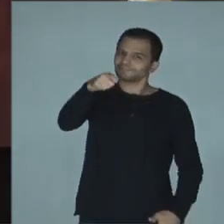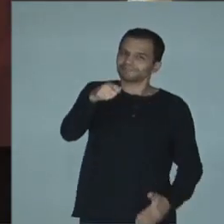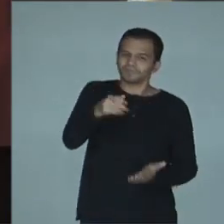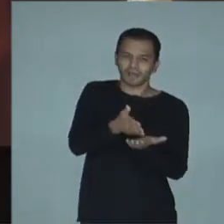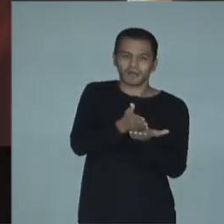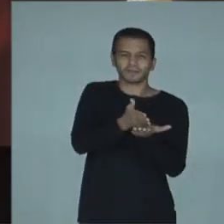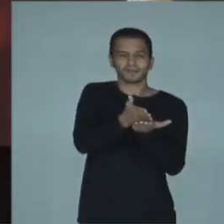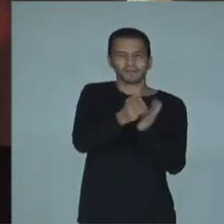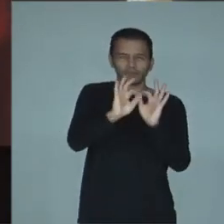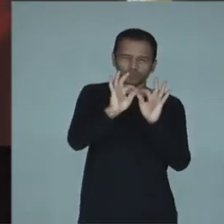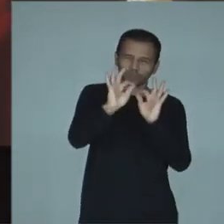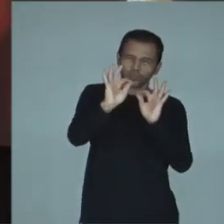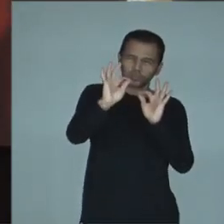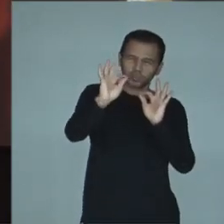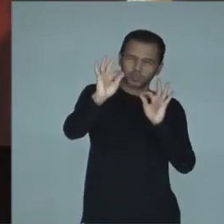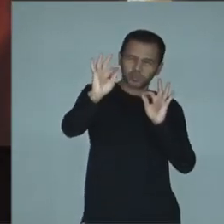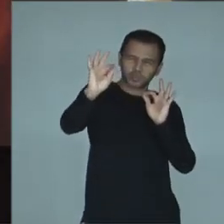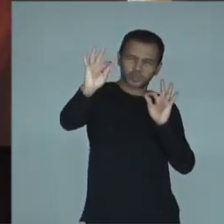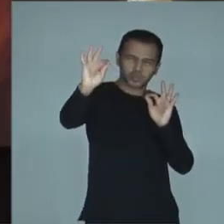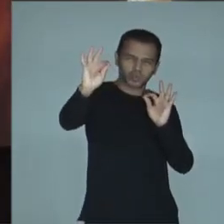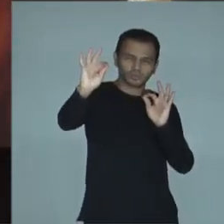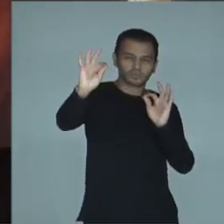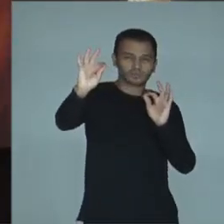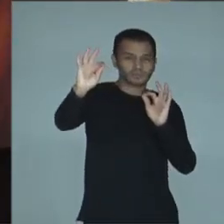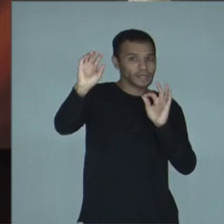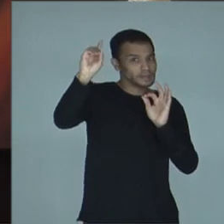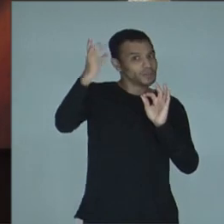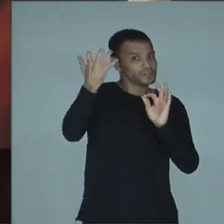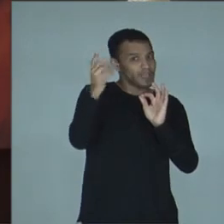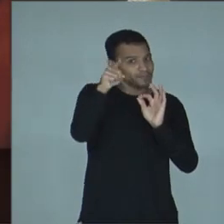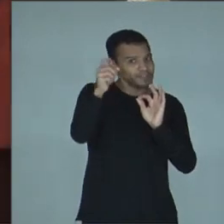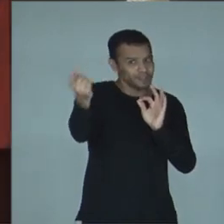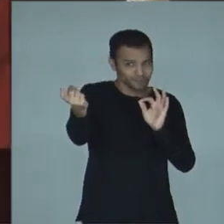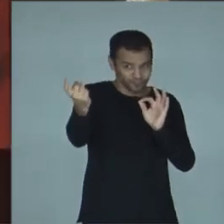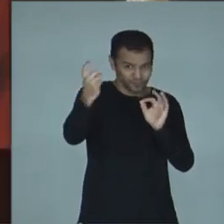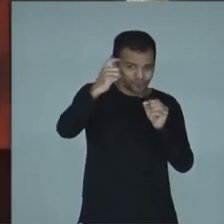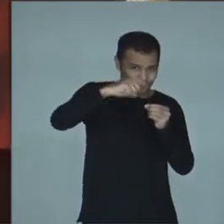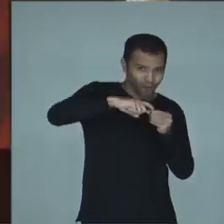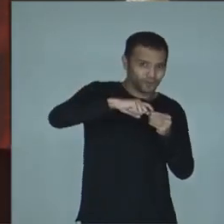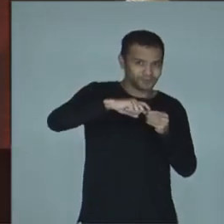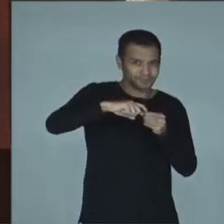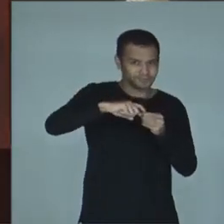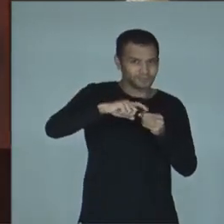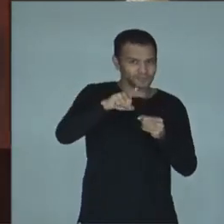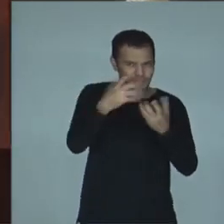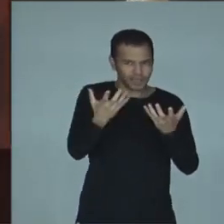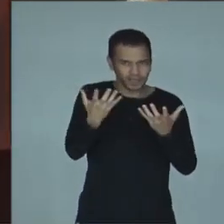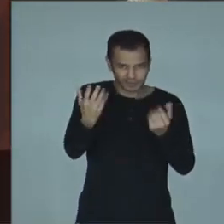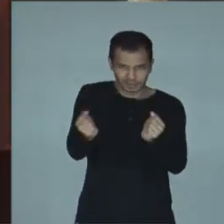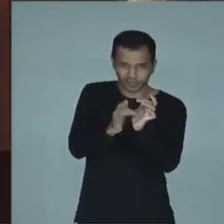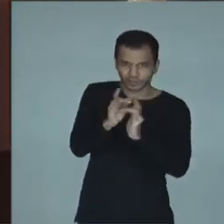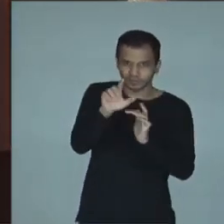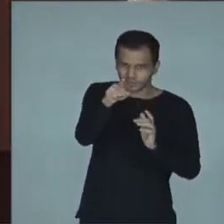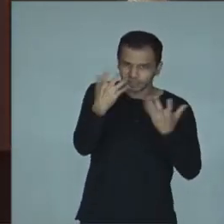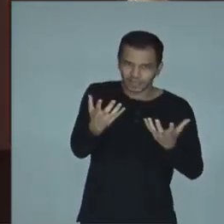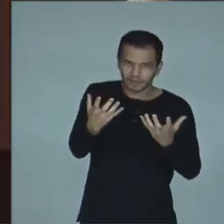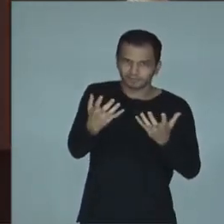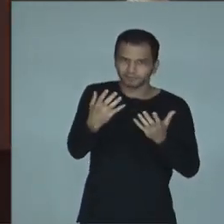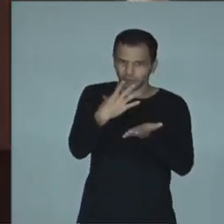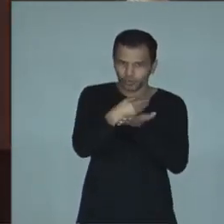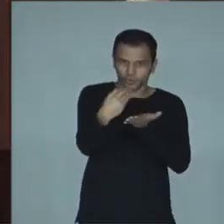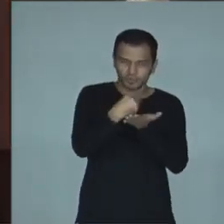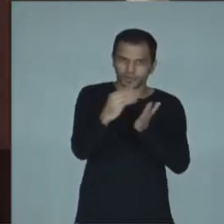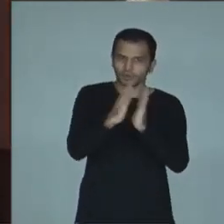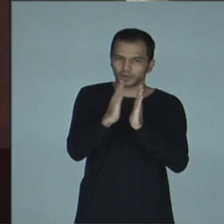mas que hoje vai voltar se você quer começar uma nova vida com Jesus repete uma oração simples comigo agora diga assim